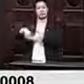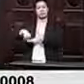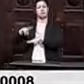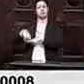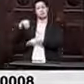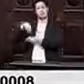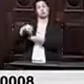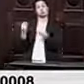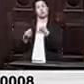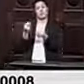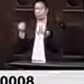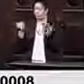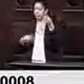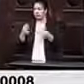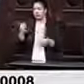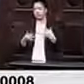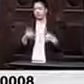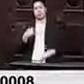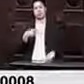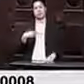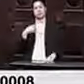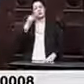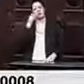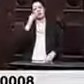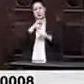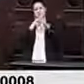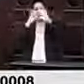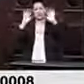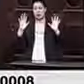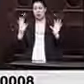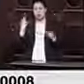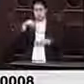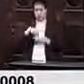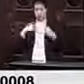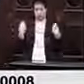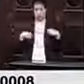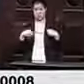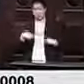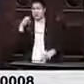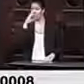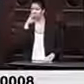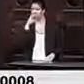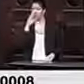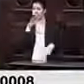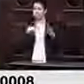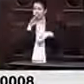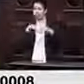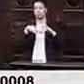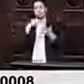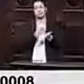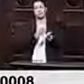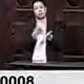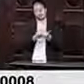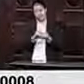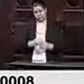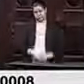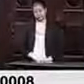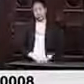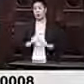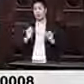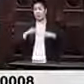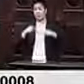penitenciário, demonstrando claramente a necessidade da admissão desses servidores. Então, vamos lá, a